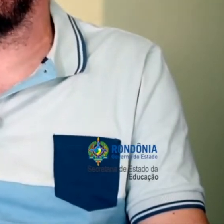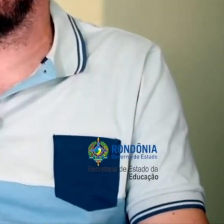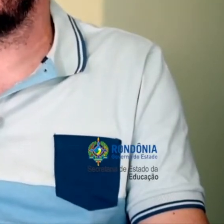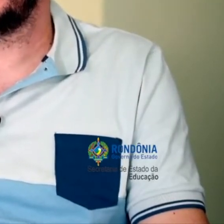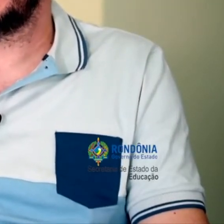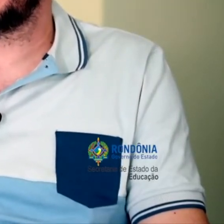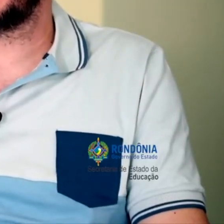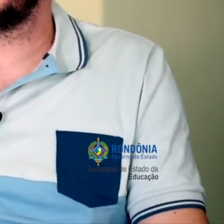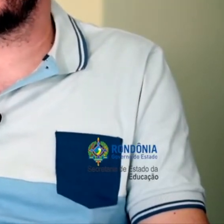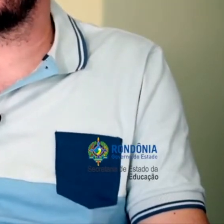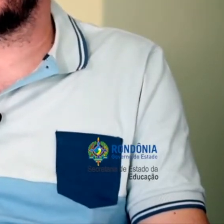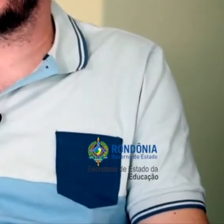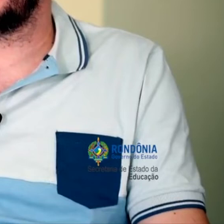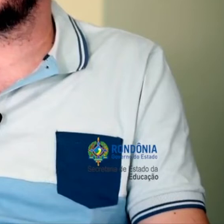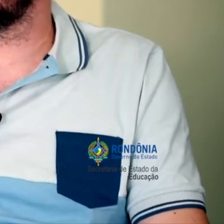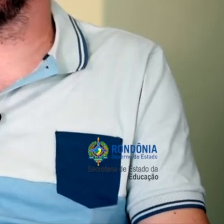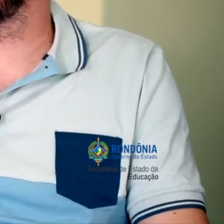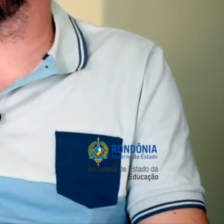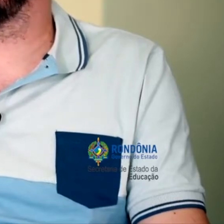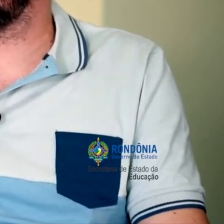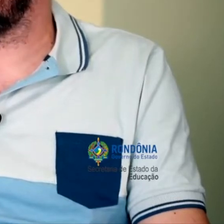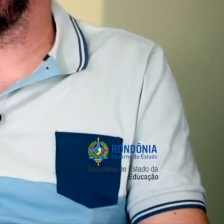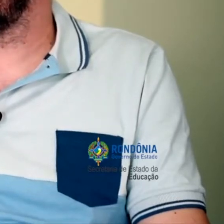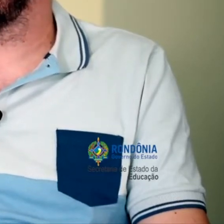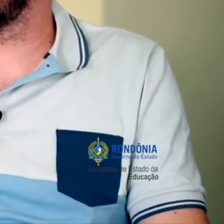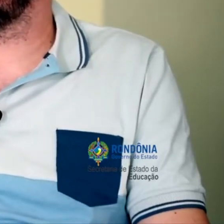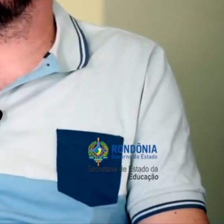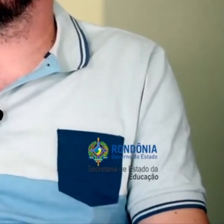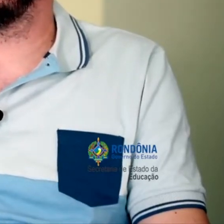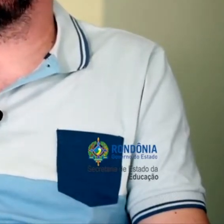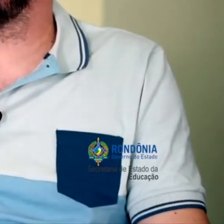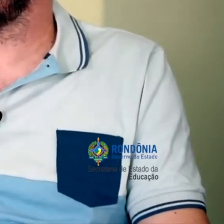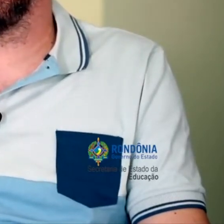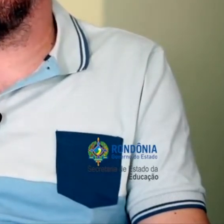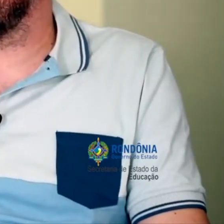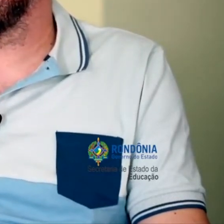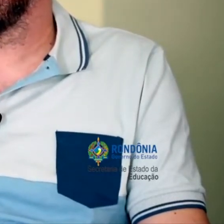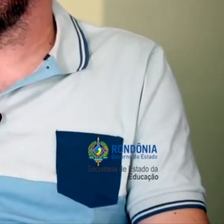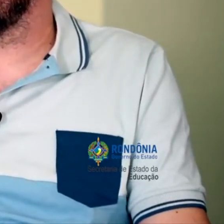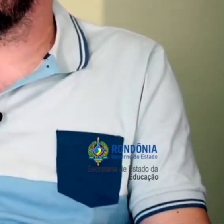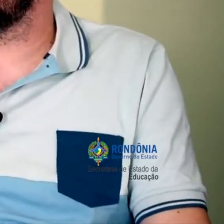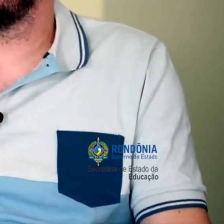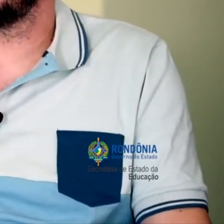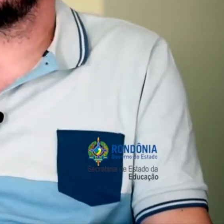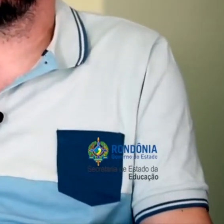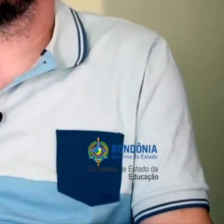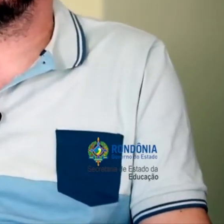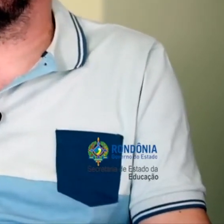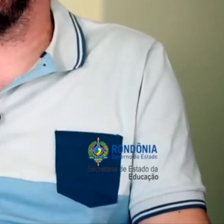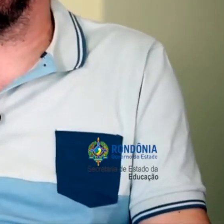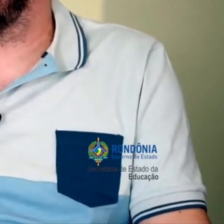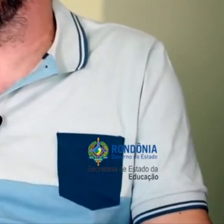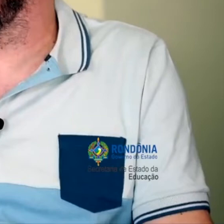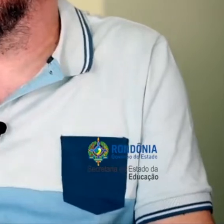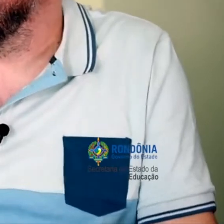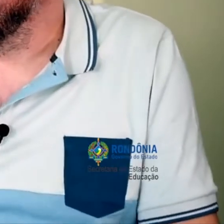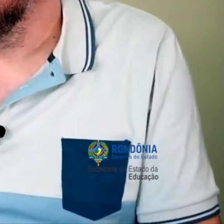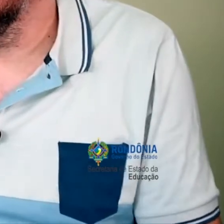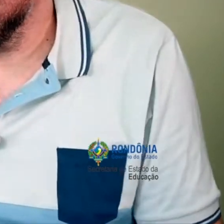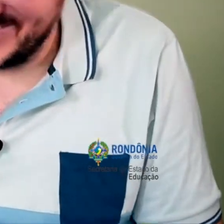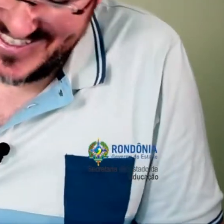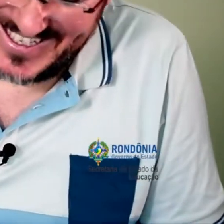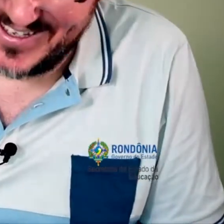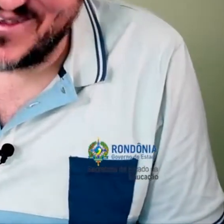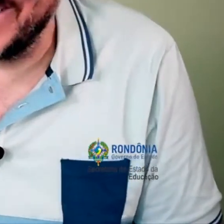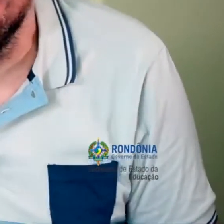chamada escola. A palavra escola vem do grego skolé, que significa lugar de ócio, lugar onde as pessoas iam fazer nada.